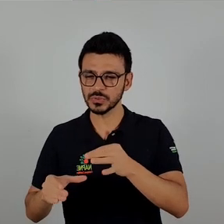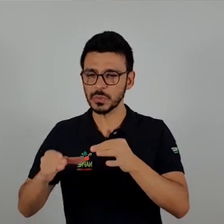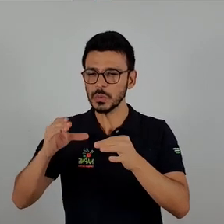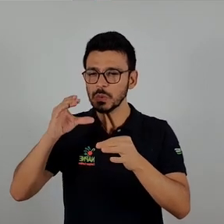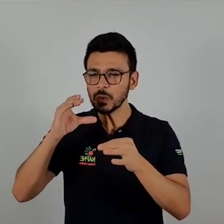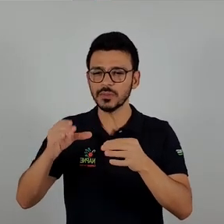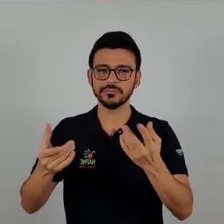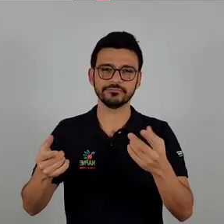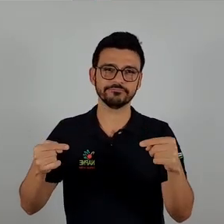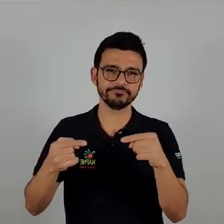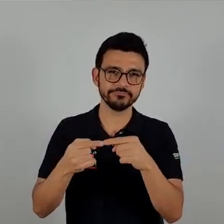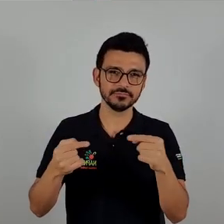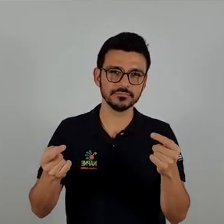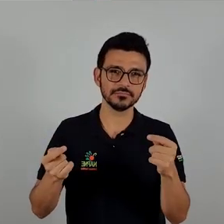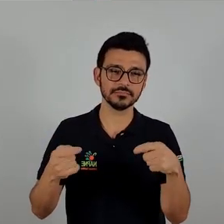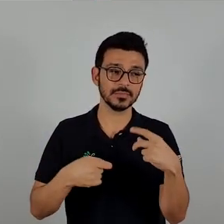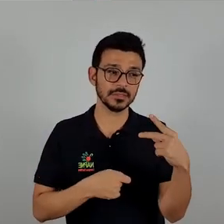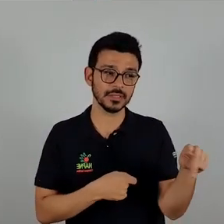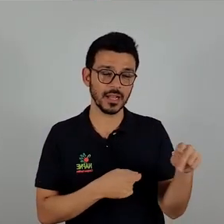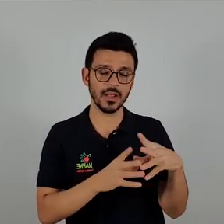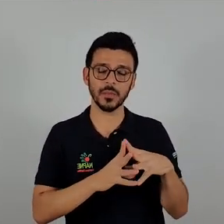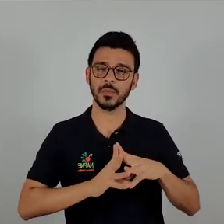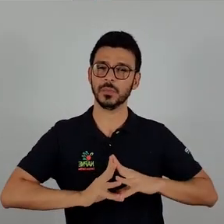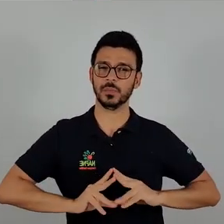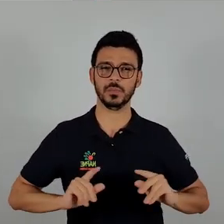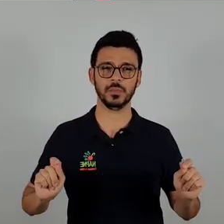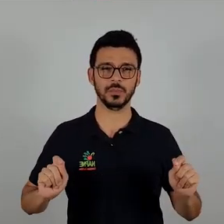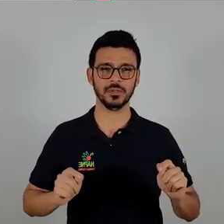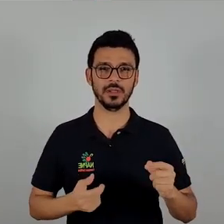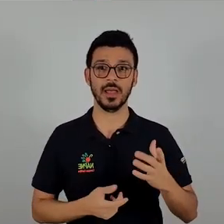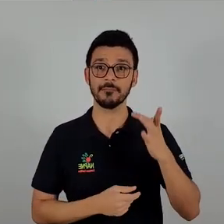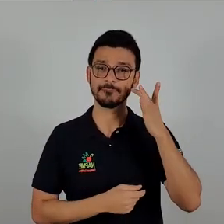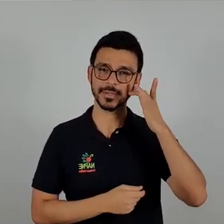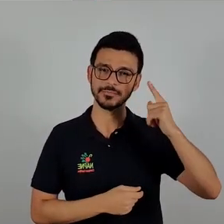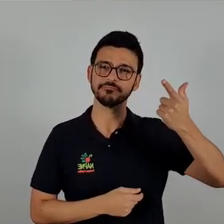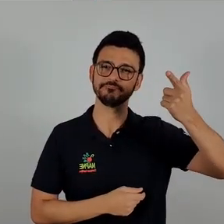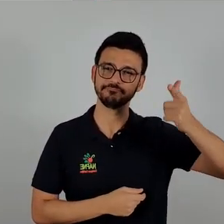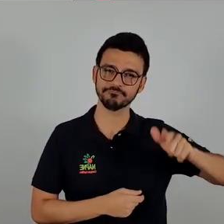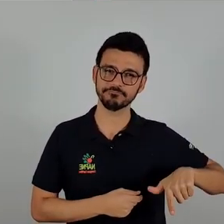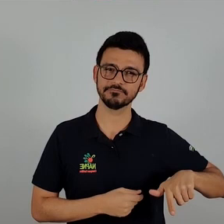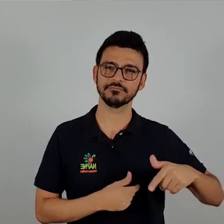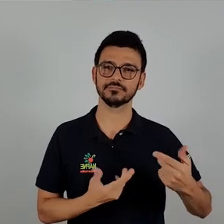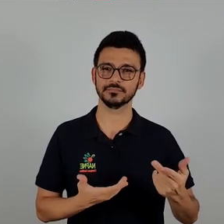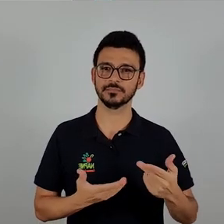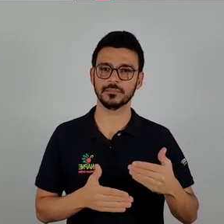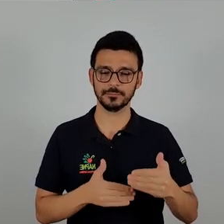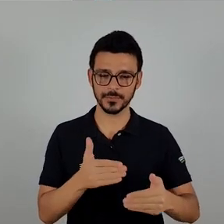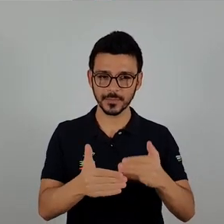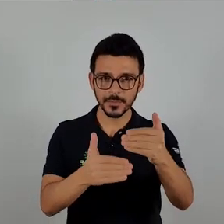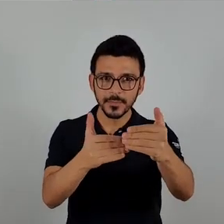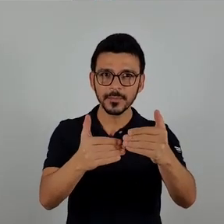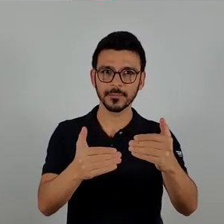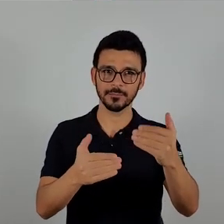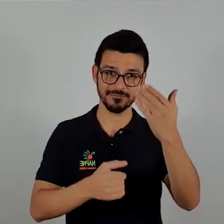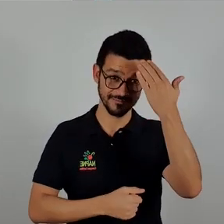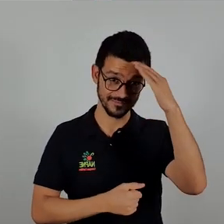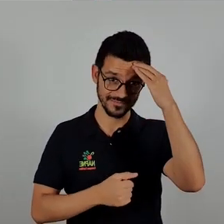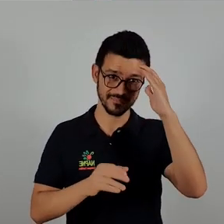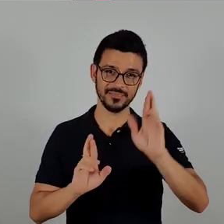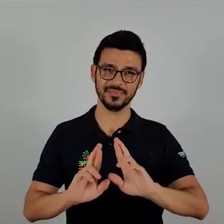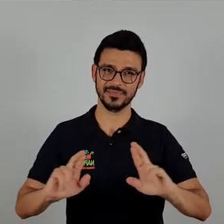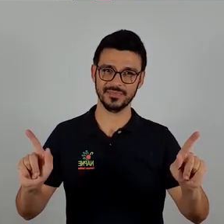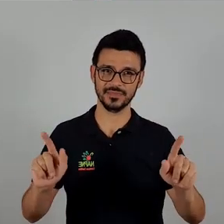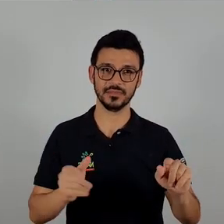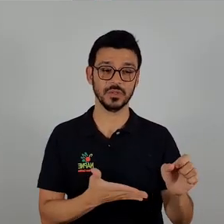desse ano do mesmo jeito. Vocês estão entendendo a diferença? O que cura, o que vai na causa, o que resolve, ou o que trata o sintoma.